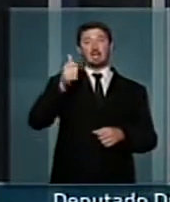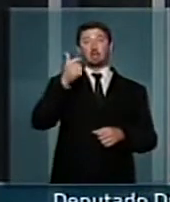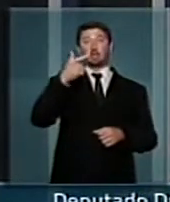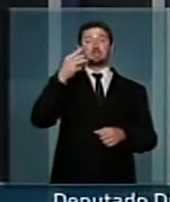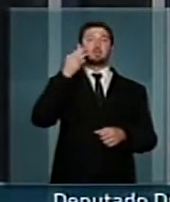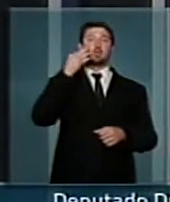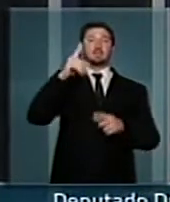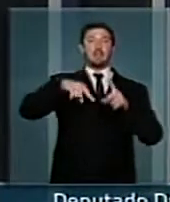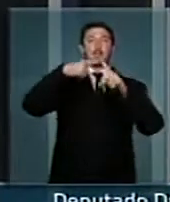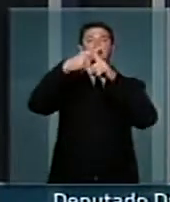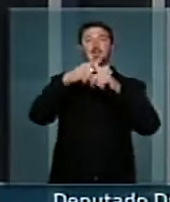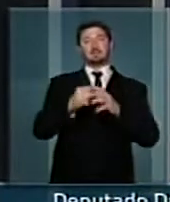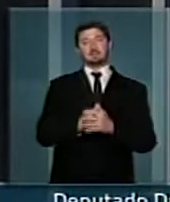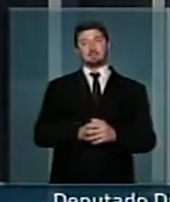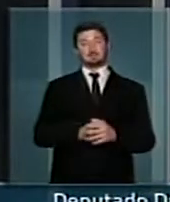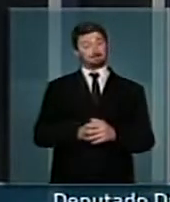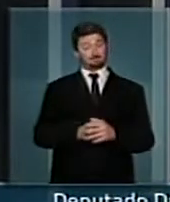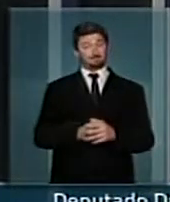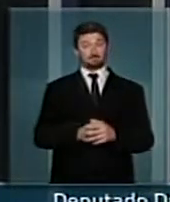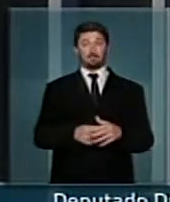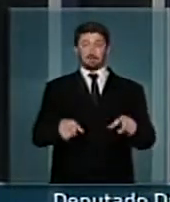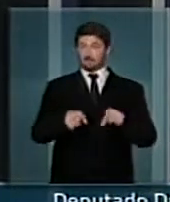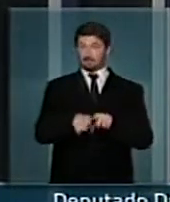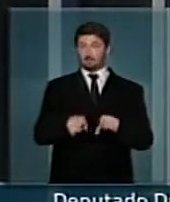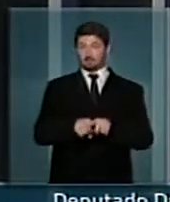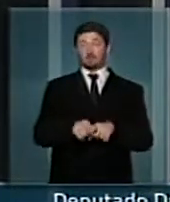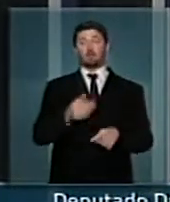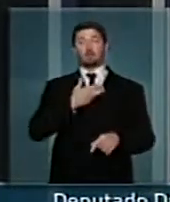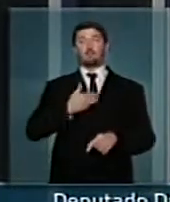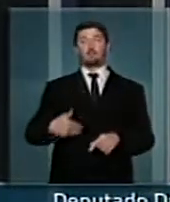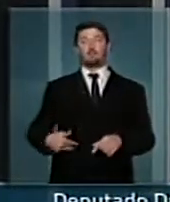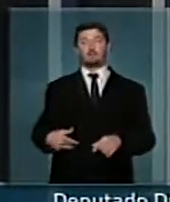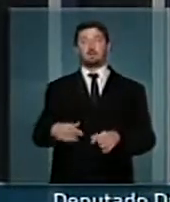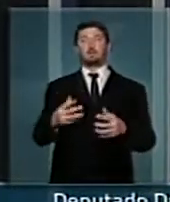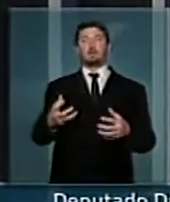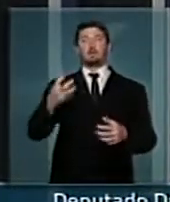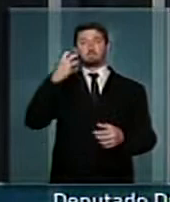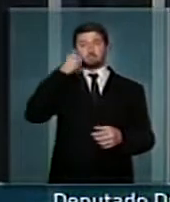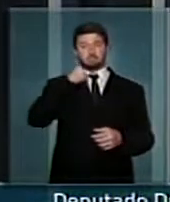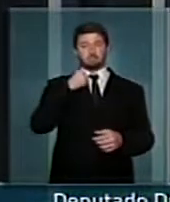reais a mais. Além disso, o governo arrecadou